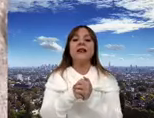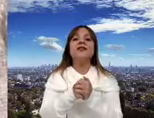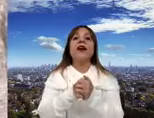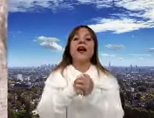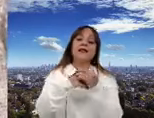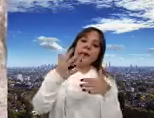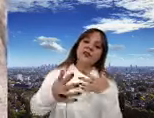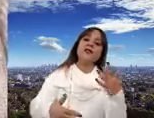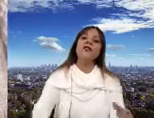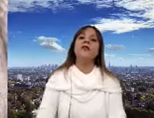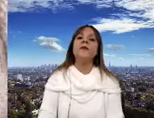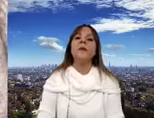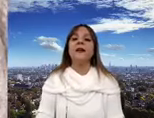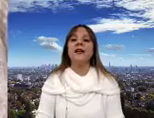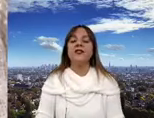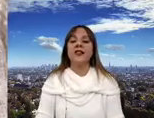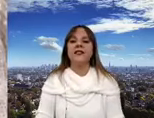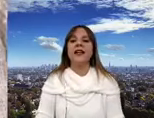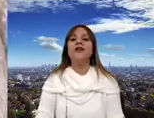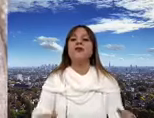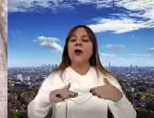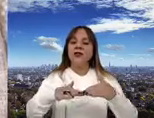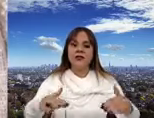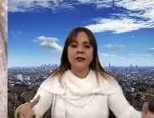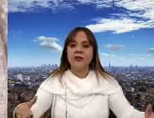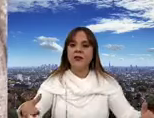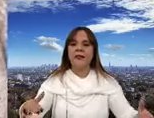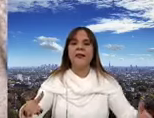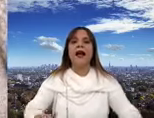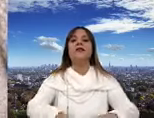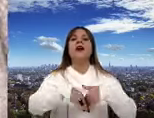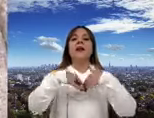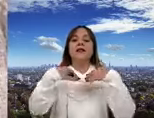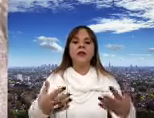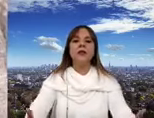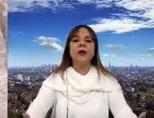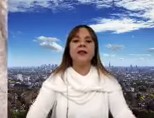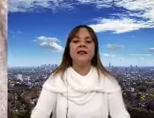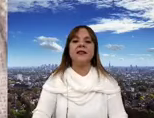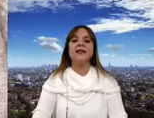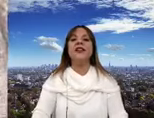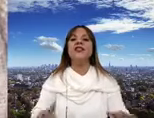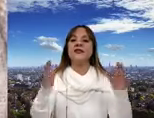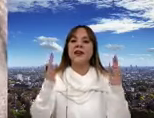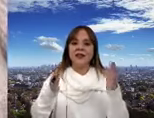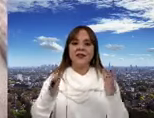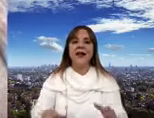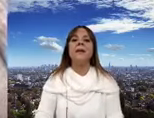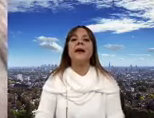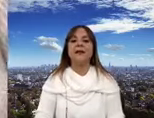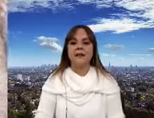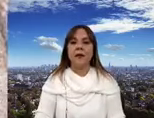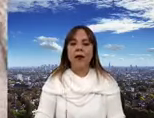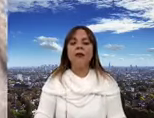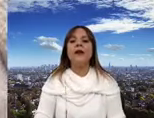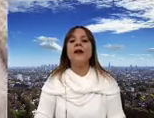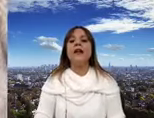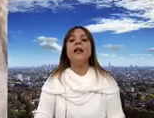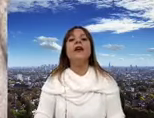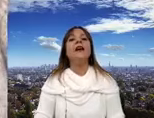pode ver de novo para pegar as dicas dela, os moldes estão aqui nos comentários, estão no blog da Santa Fé. Gente, façam aí a peça, tá bom? E